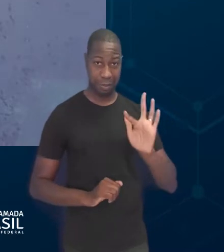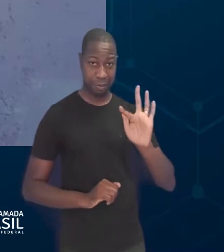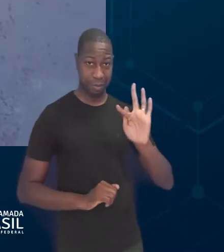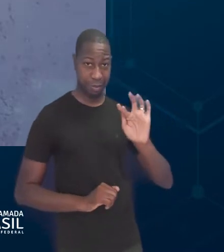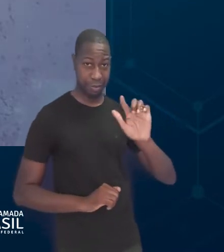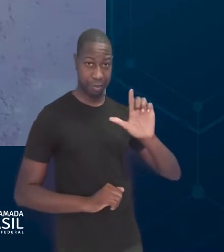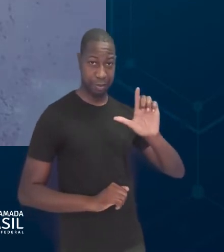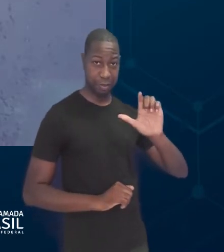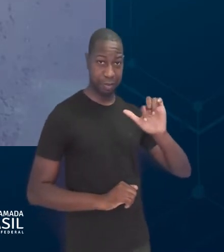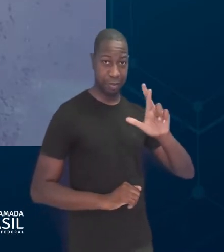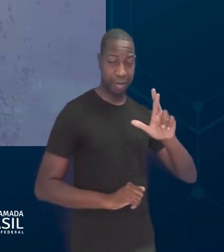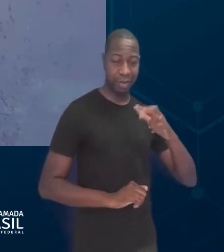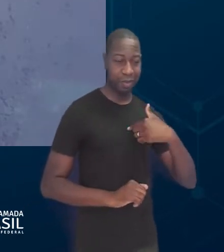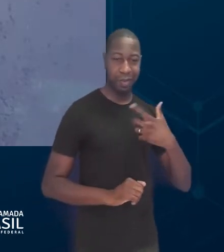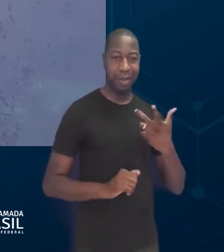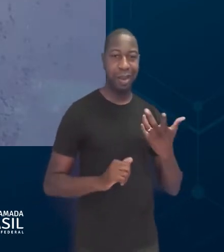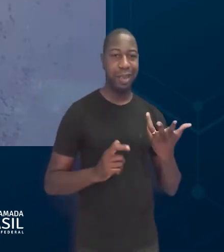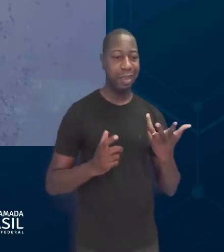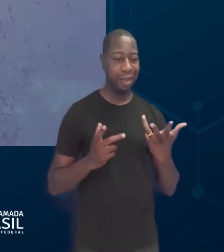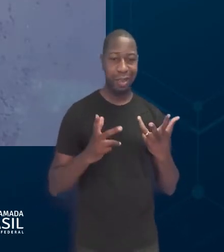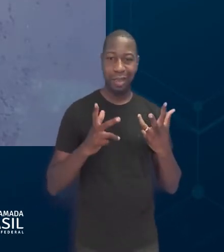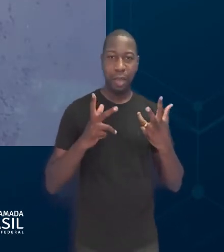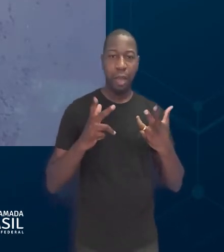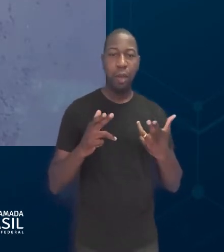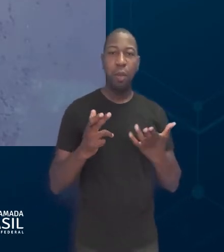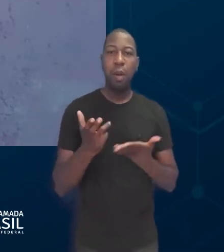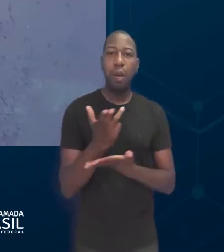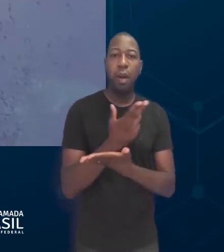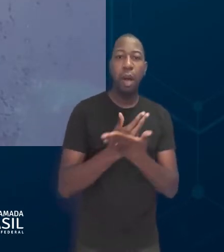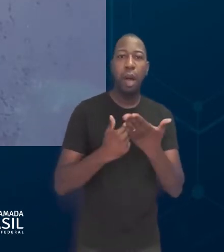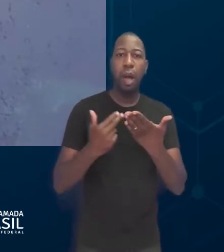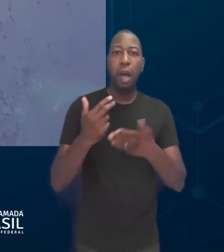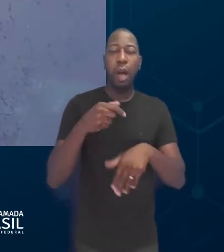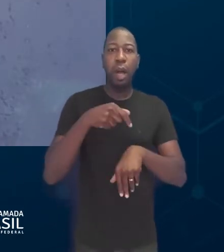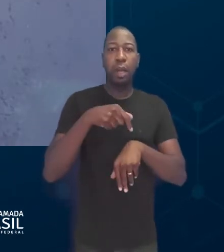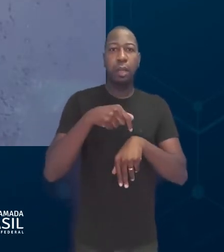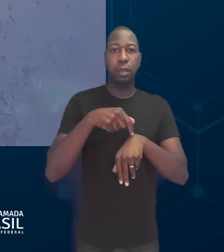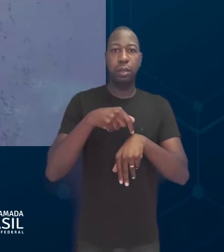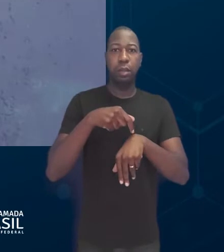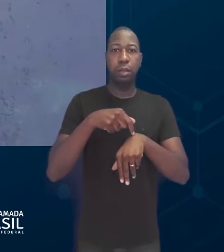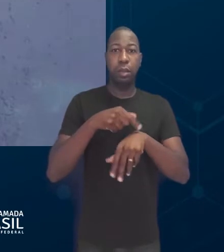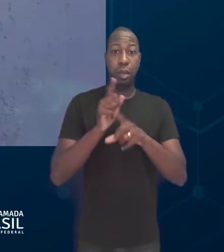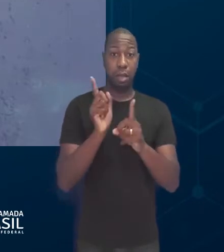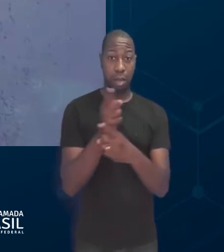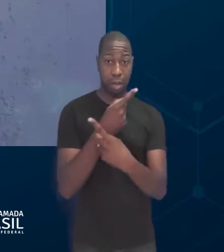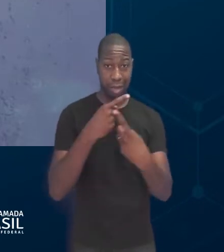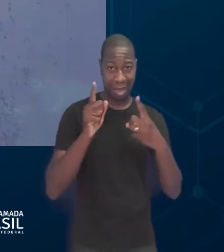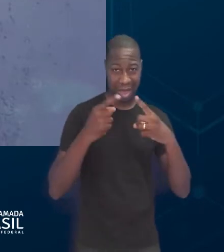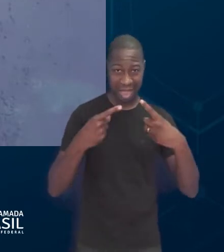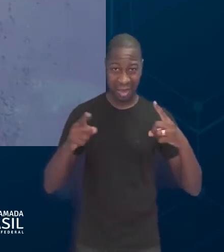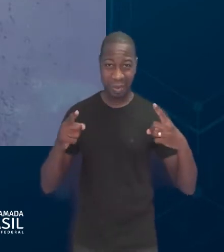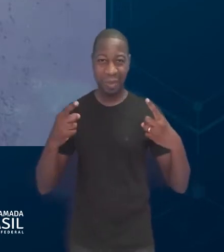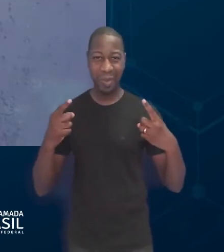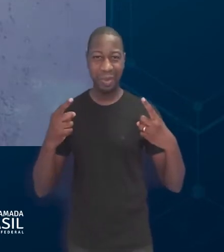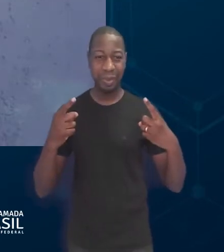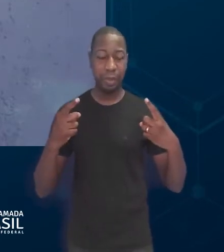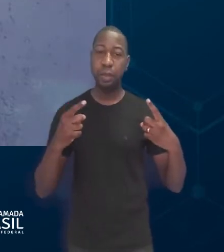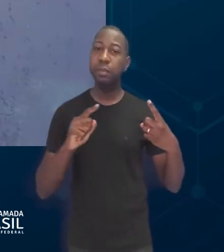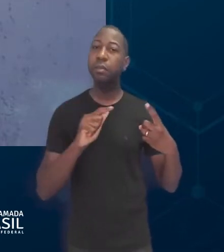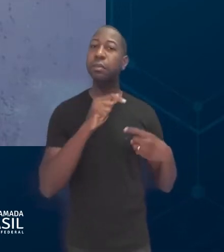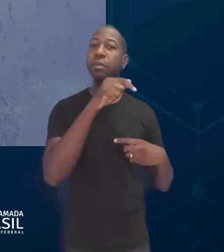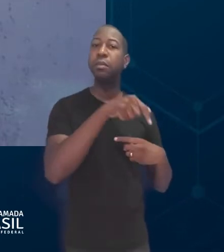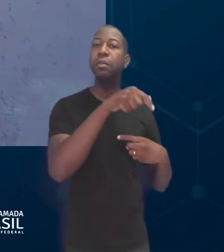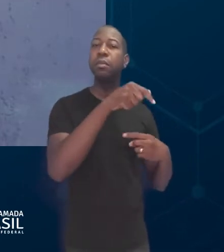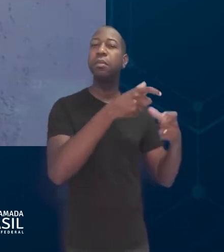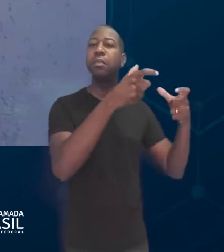momentos. É ler, escrever, evoluir e ser. É música, poesia, um lugar de muita